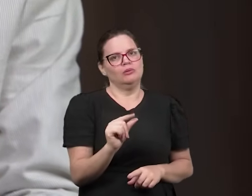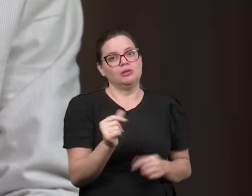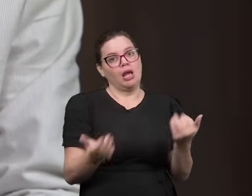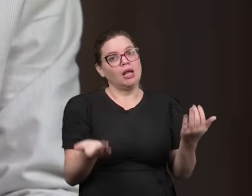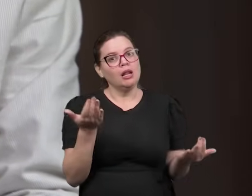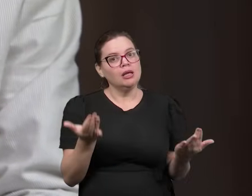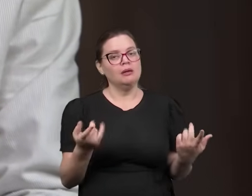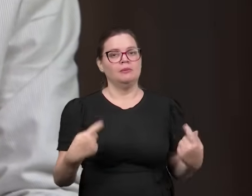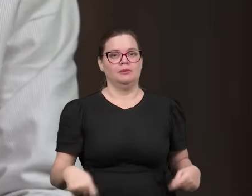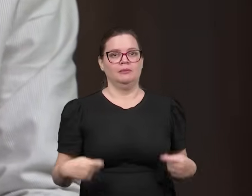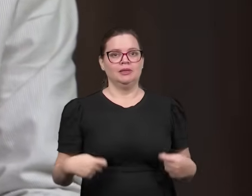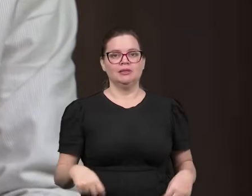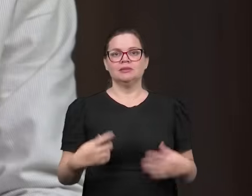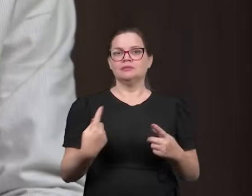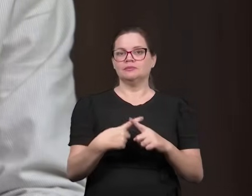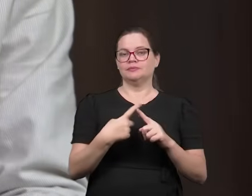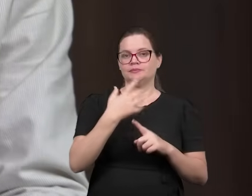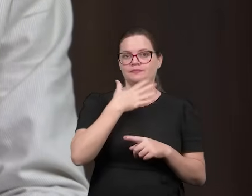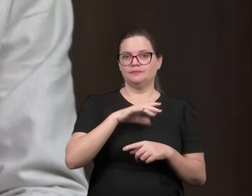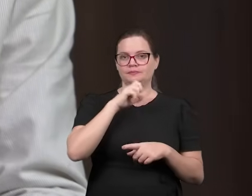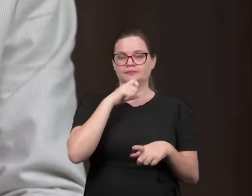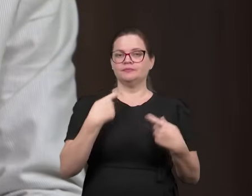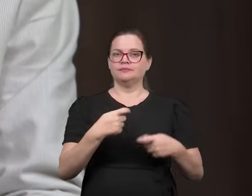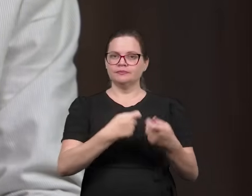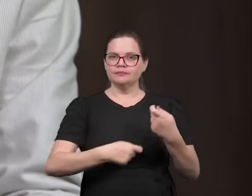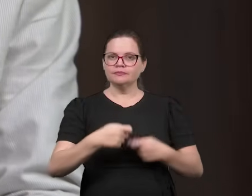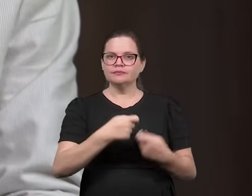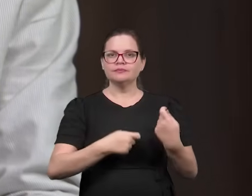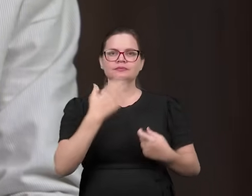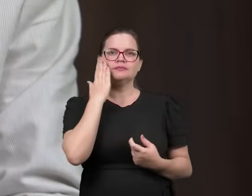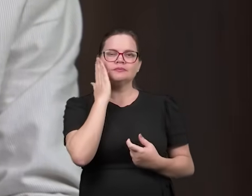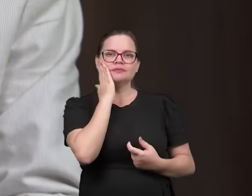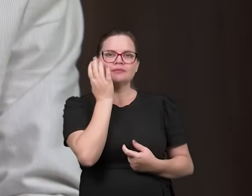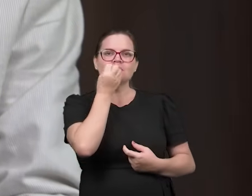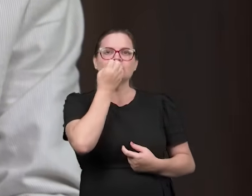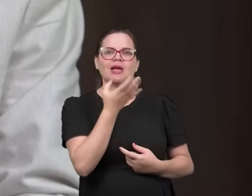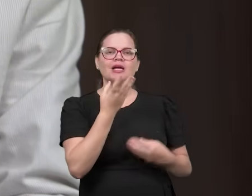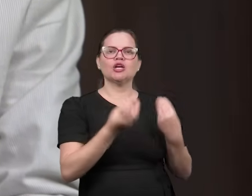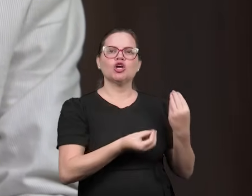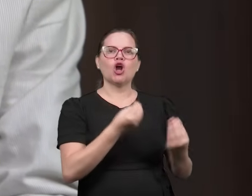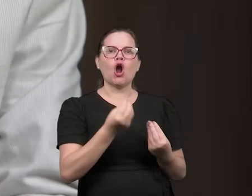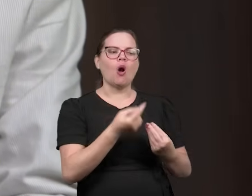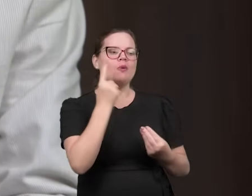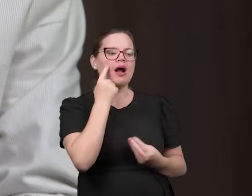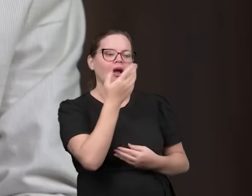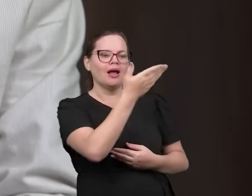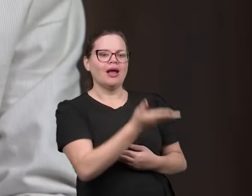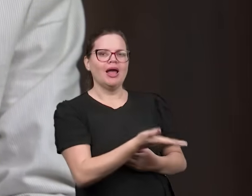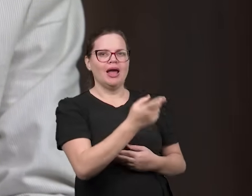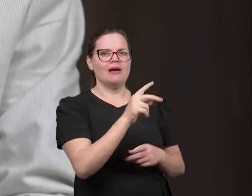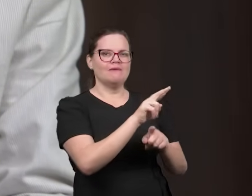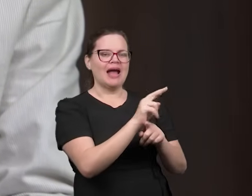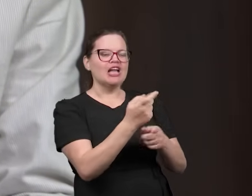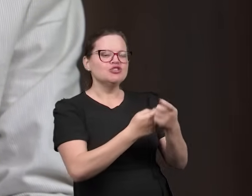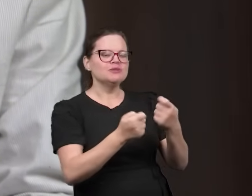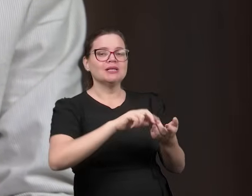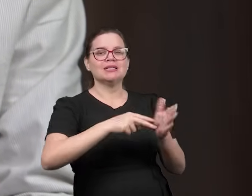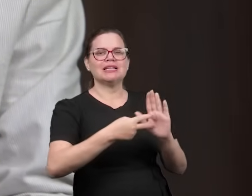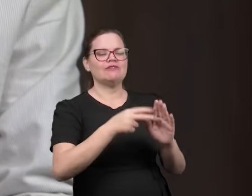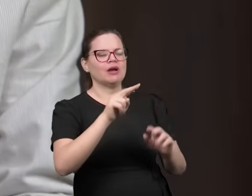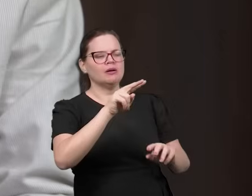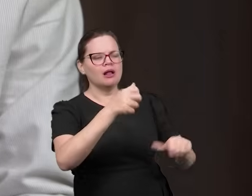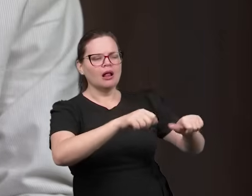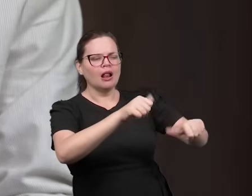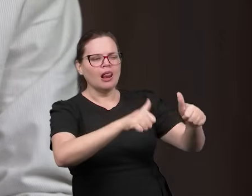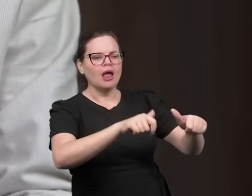o meu pai administrar bem o talento do filho. Sim. Mas antes disso, ele precisa encontrar o talento. Isso aqui, muitas vezes,